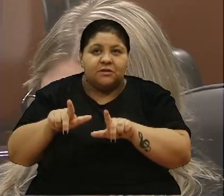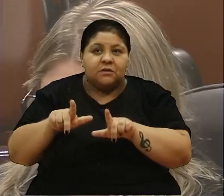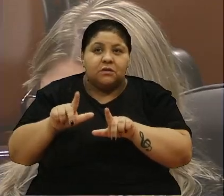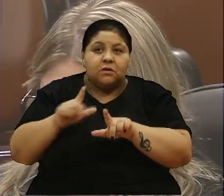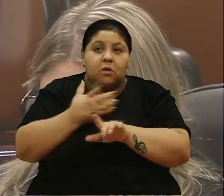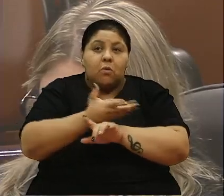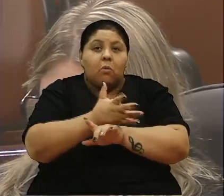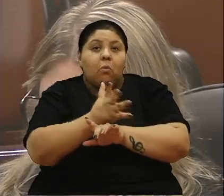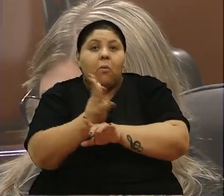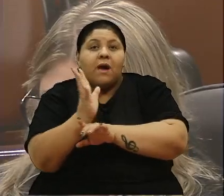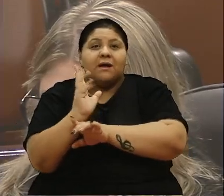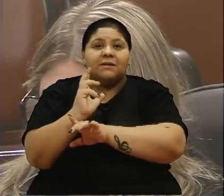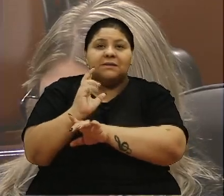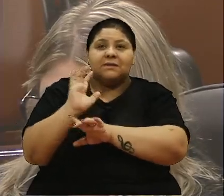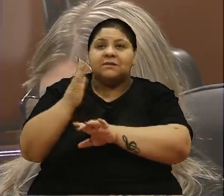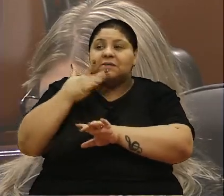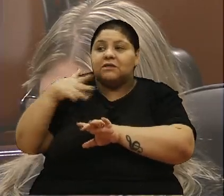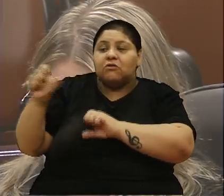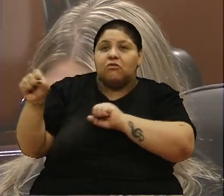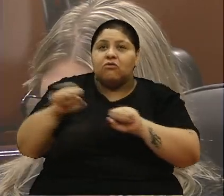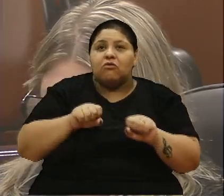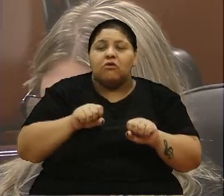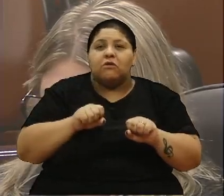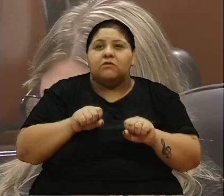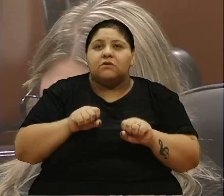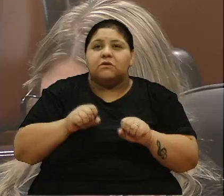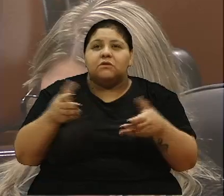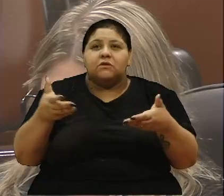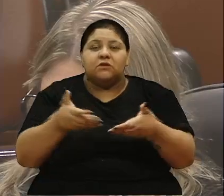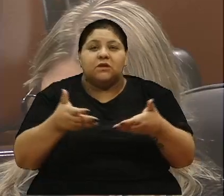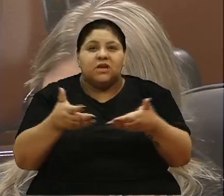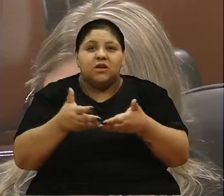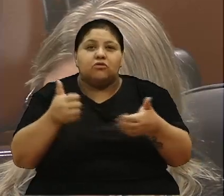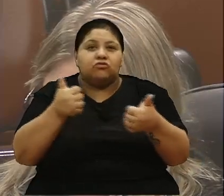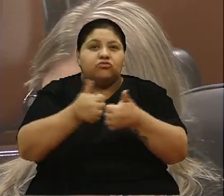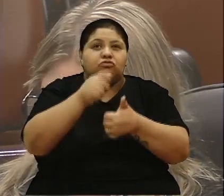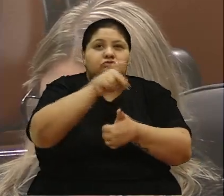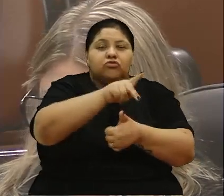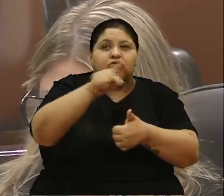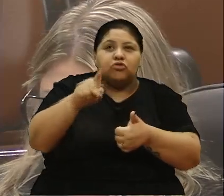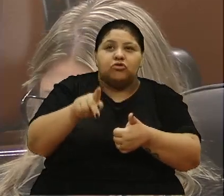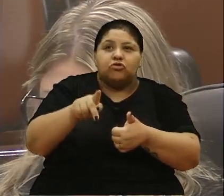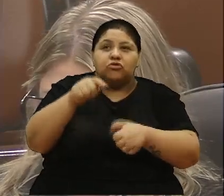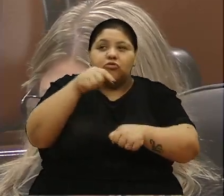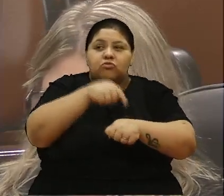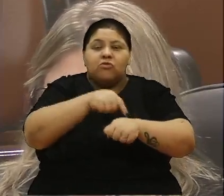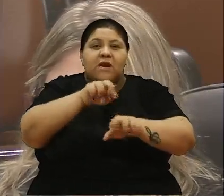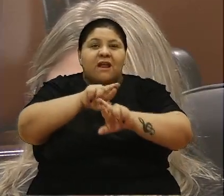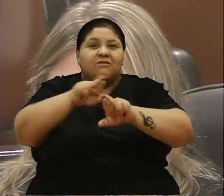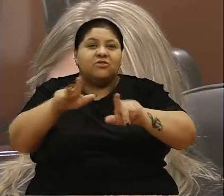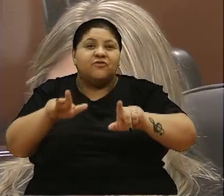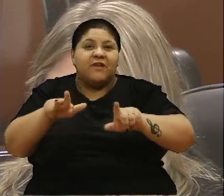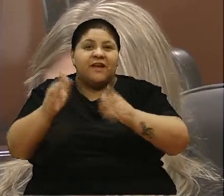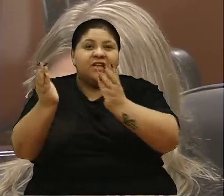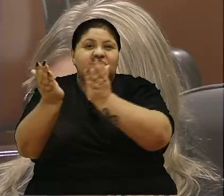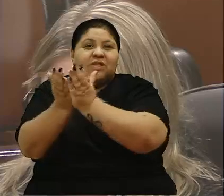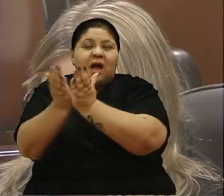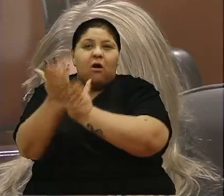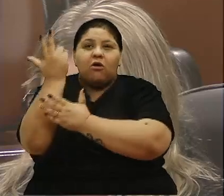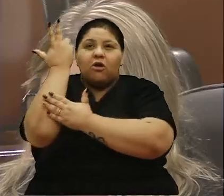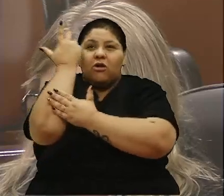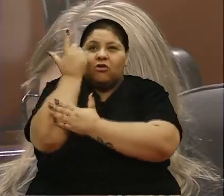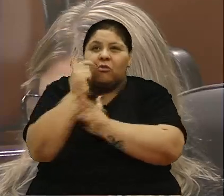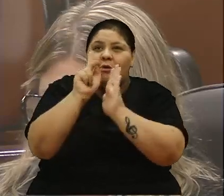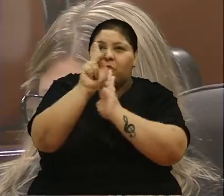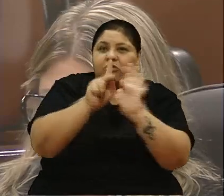poderia ter hoje na mão das professoras no contraturno escolar, em projetos sociais, e hoje